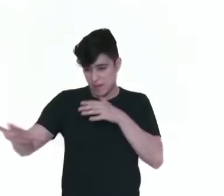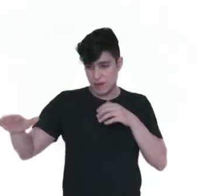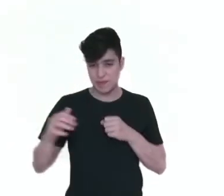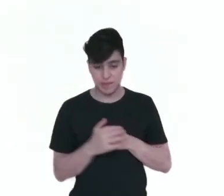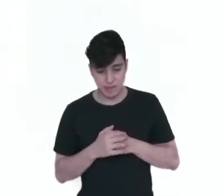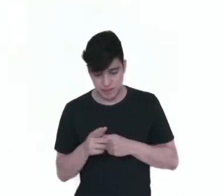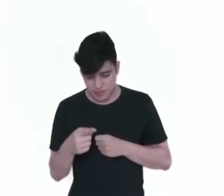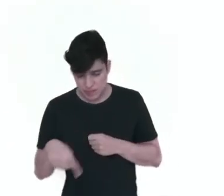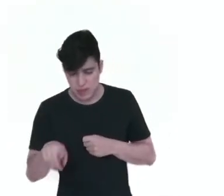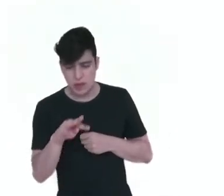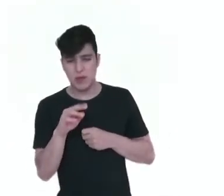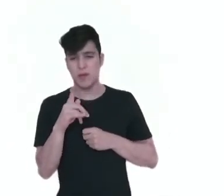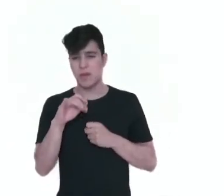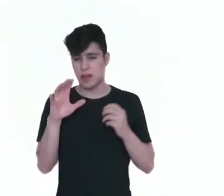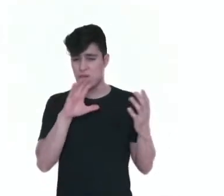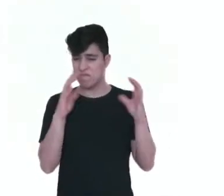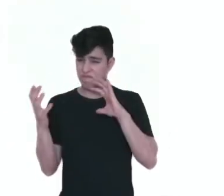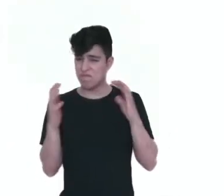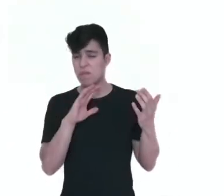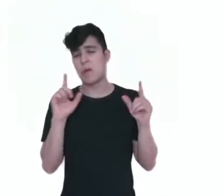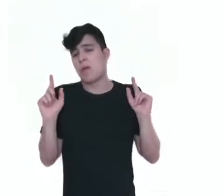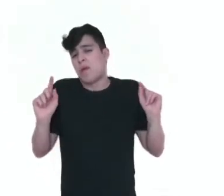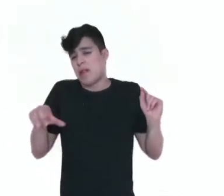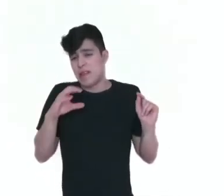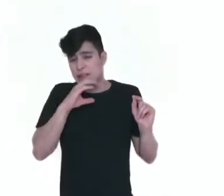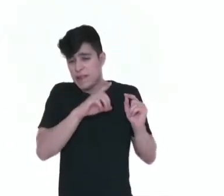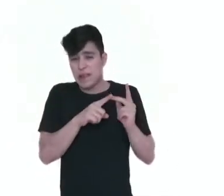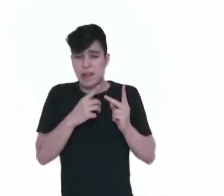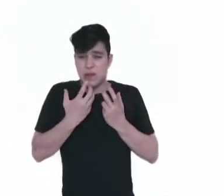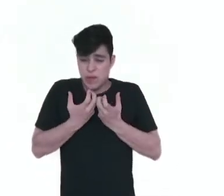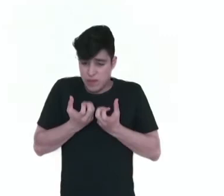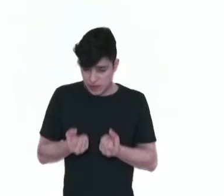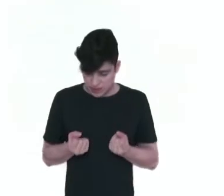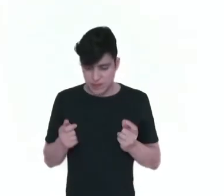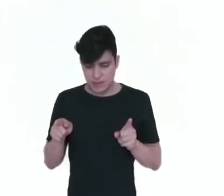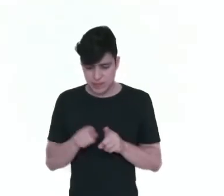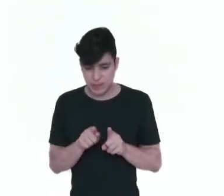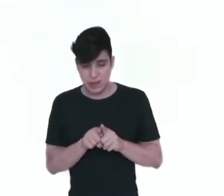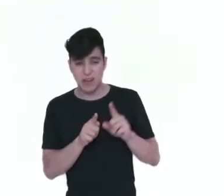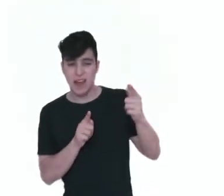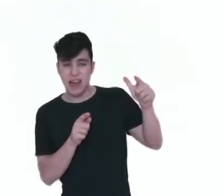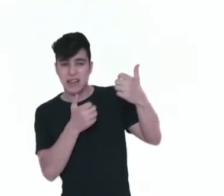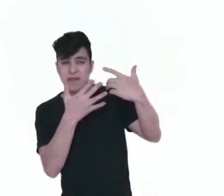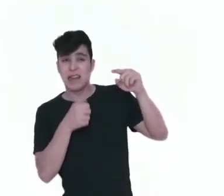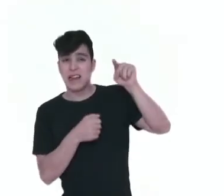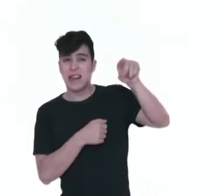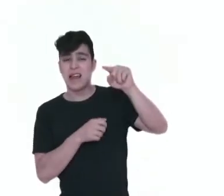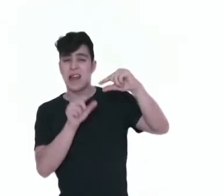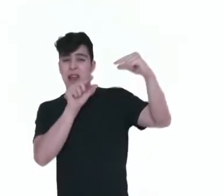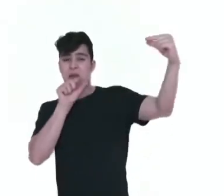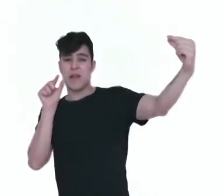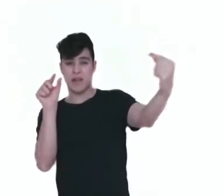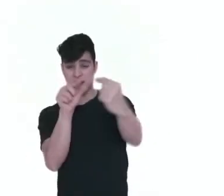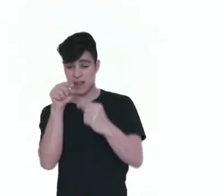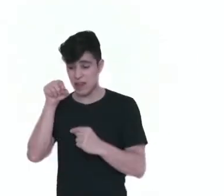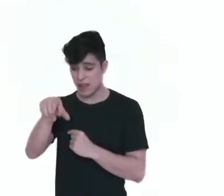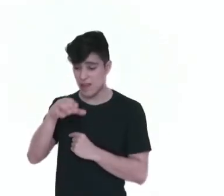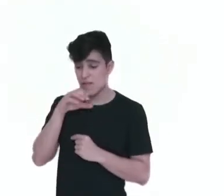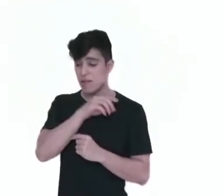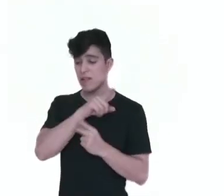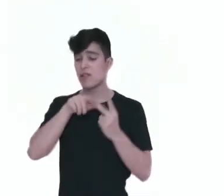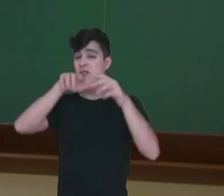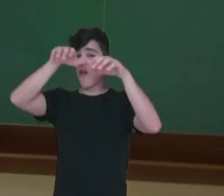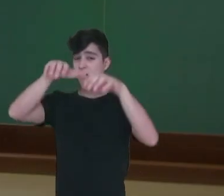clima tropical, quente e úmido. Então ele também, assim como o clima equatorial, é um clima quente e bastante